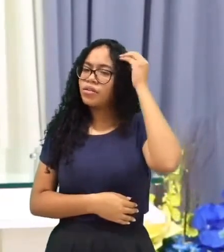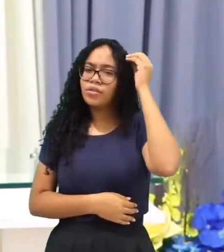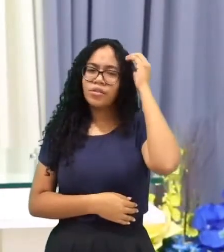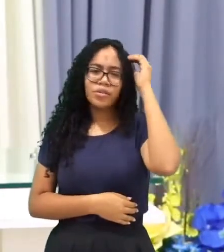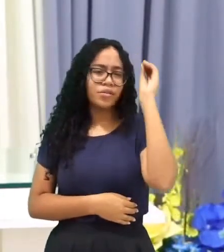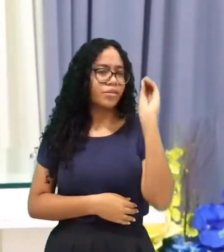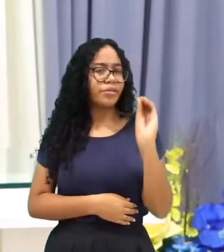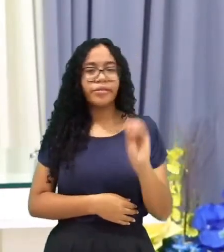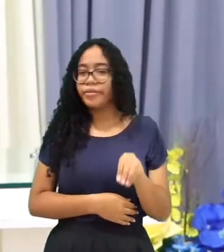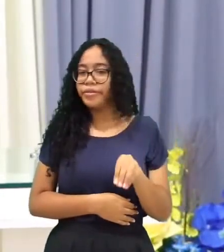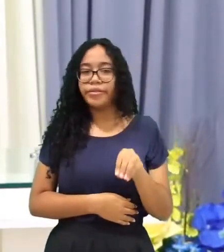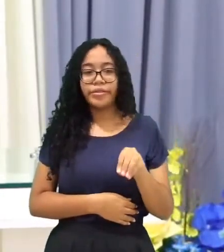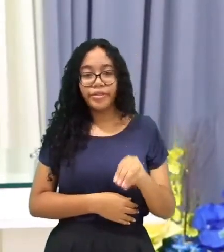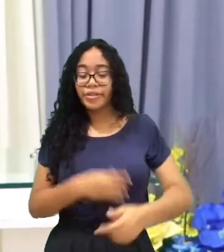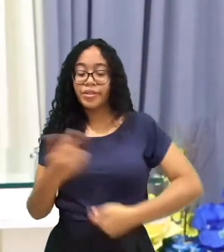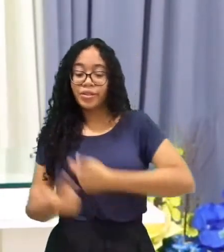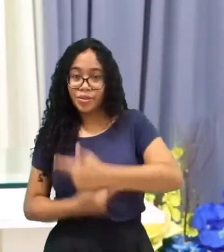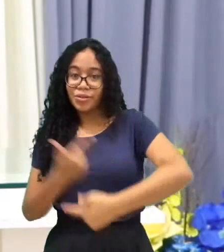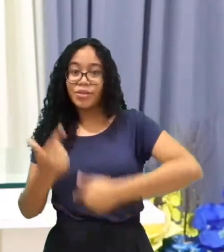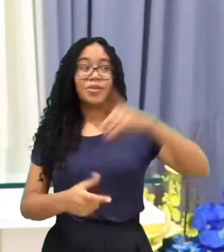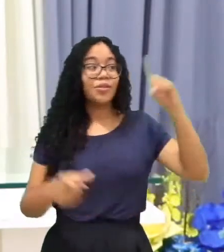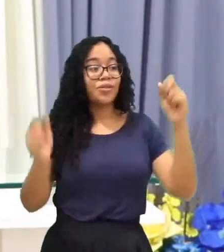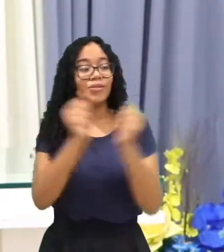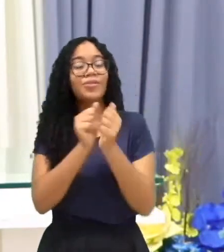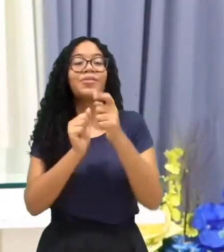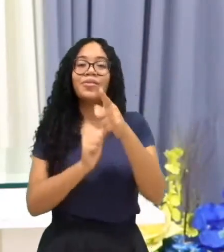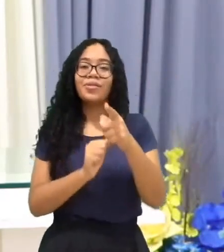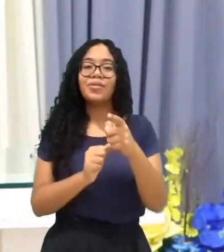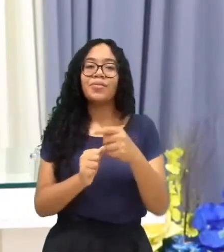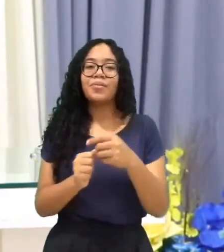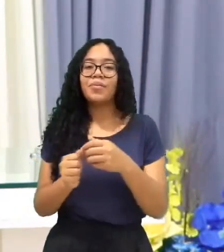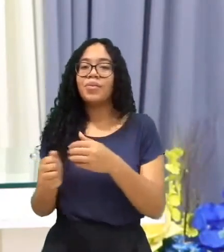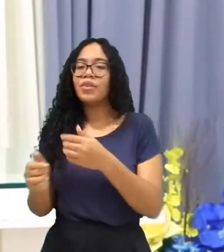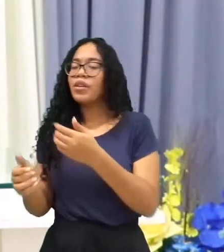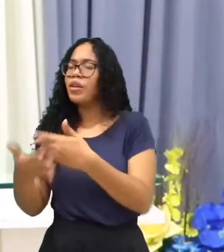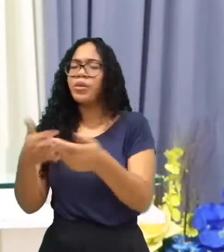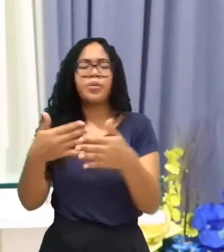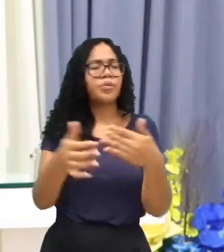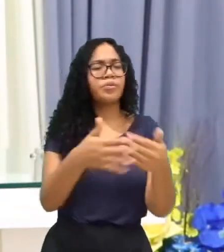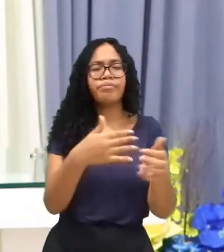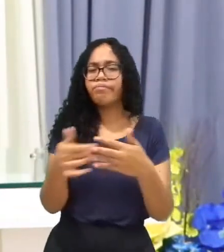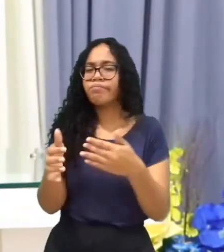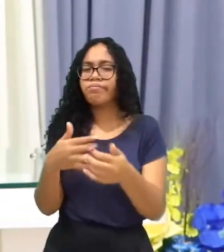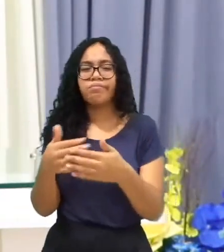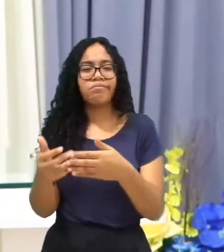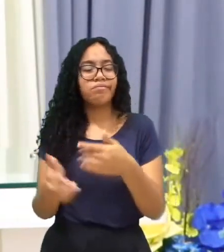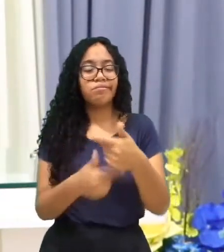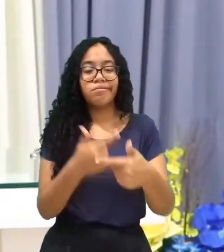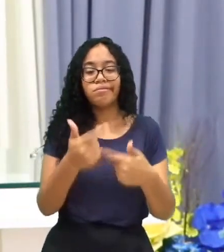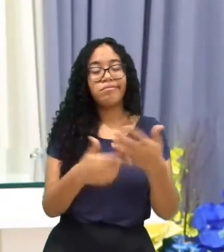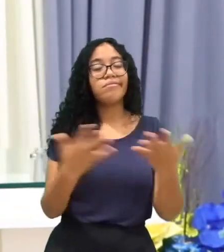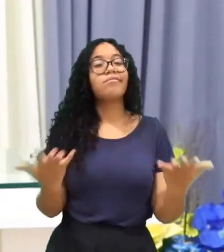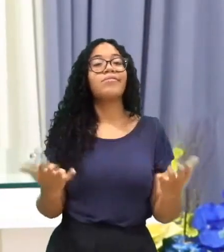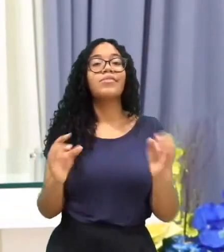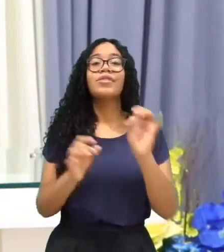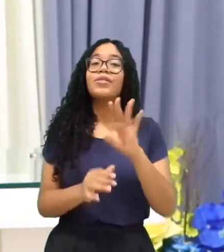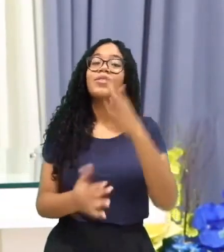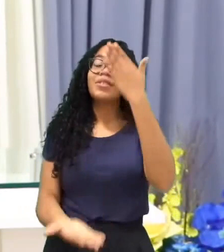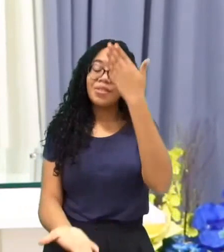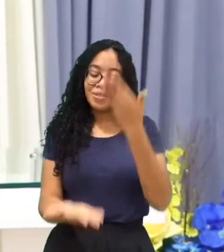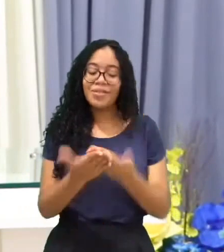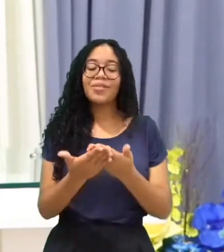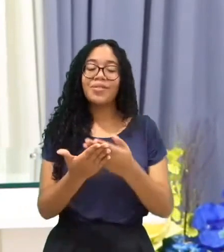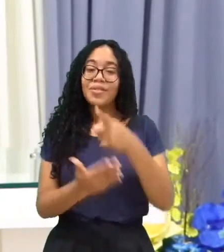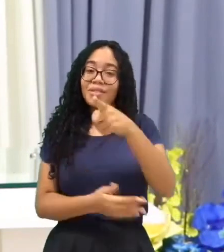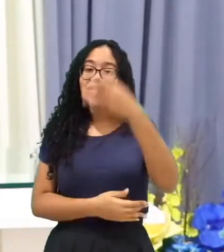o Senhor é contigo, não importa os importúnios, apenas acredite, você está